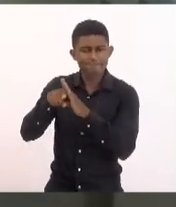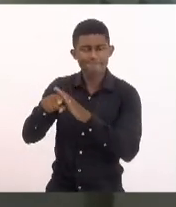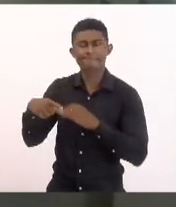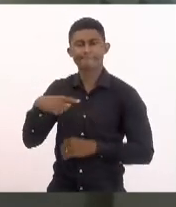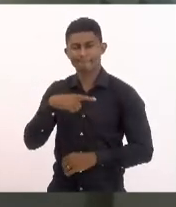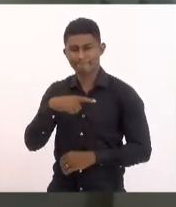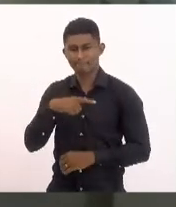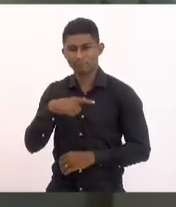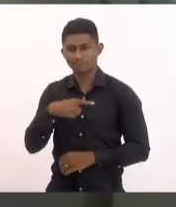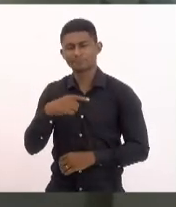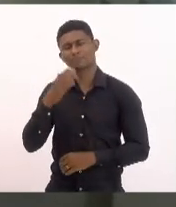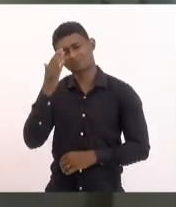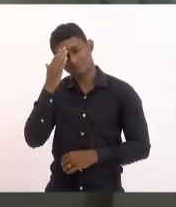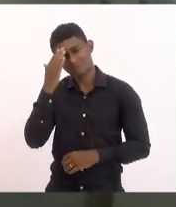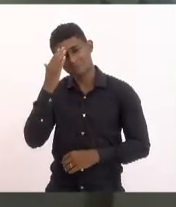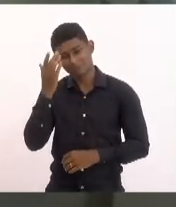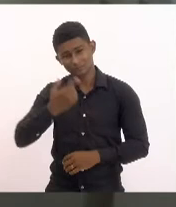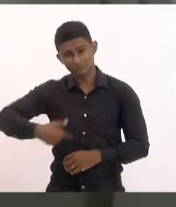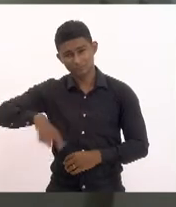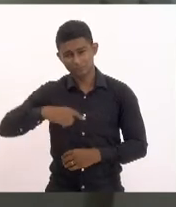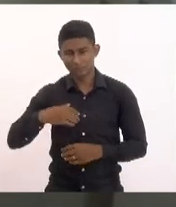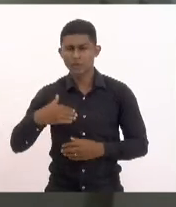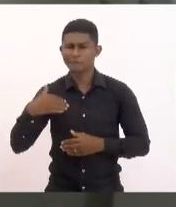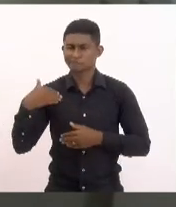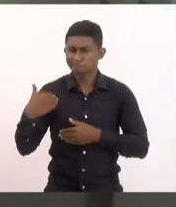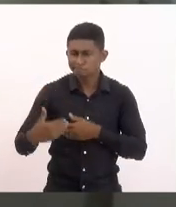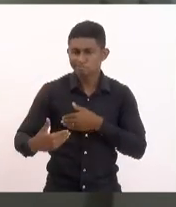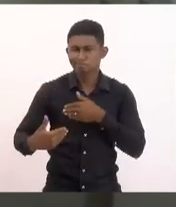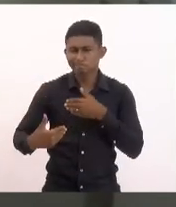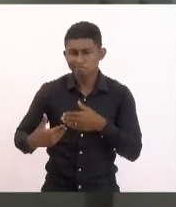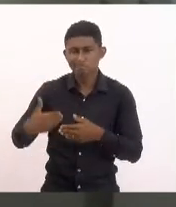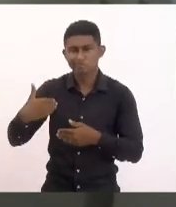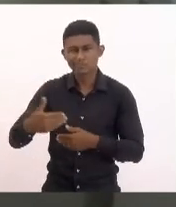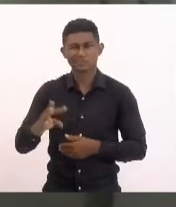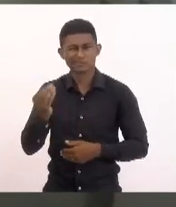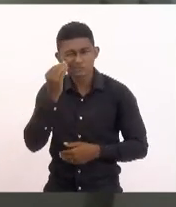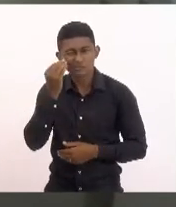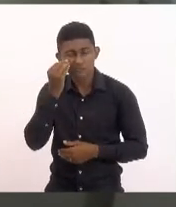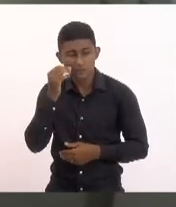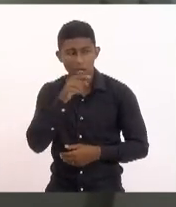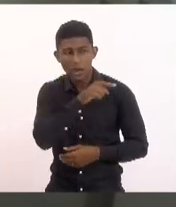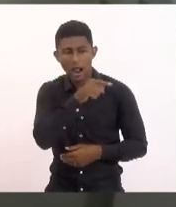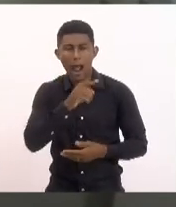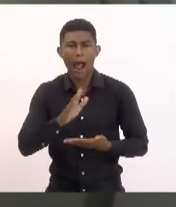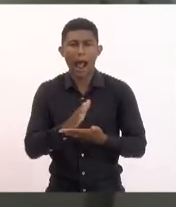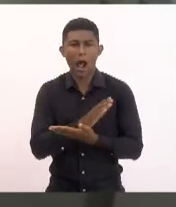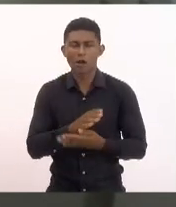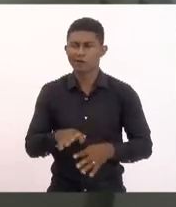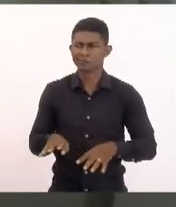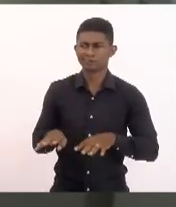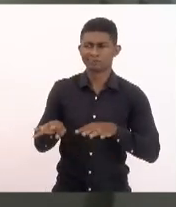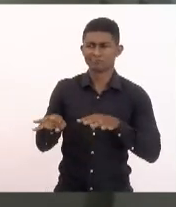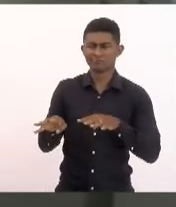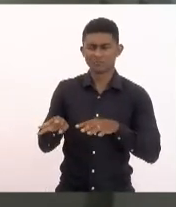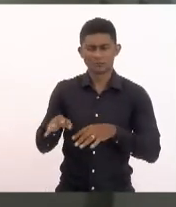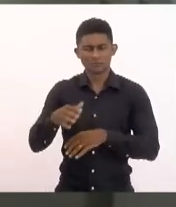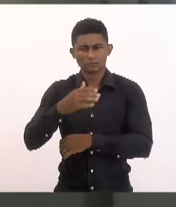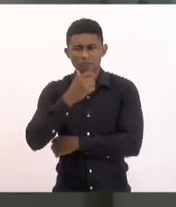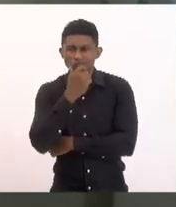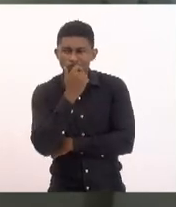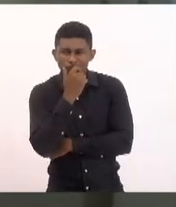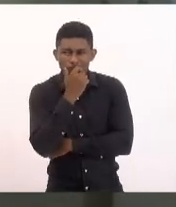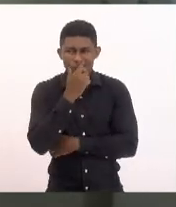dá, muitos são aqueles que ficam de cara feia, chutam a canela da